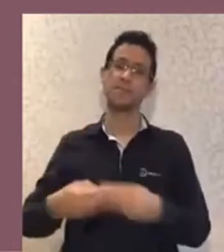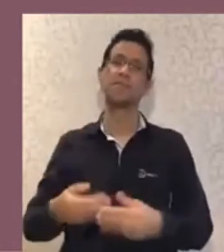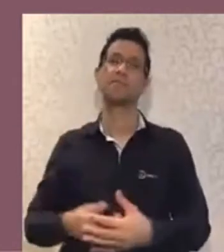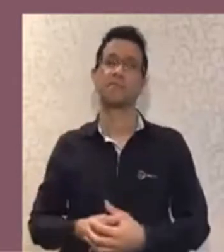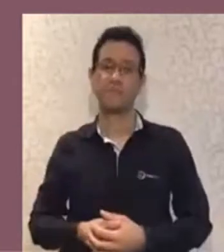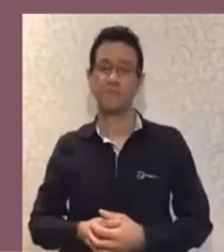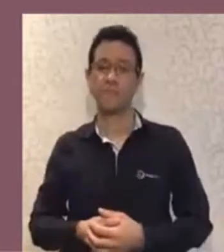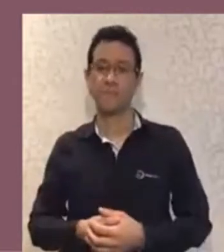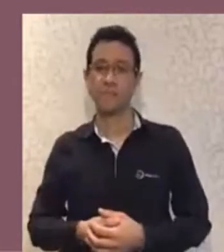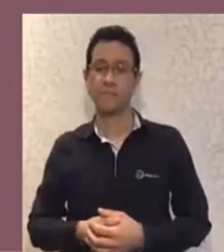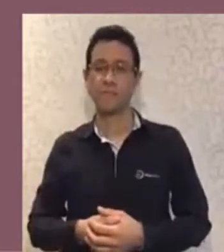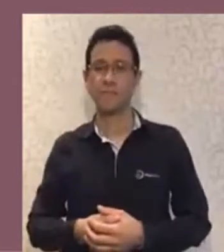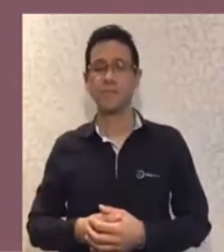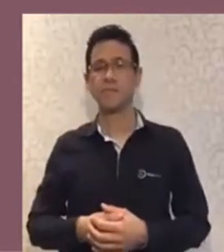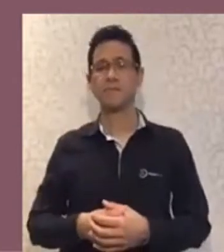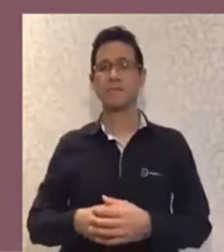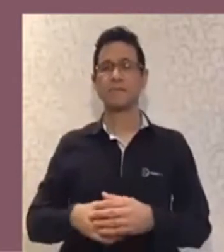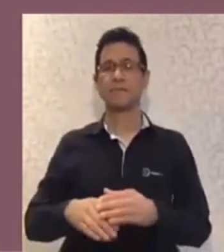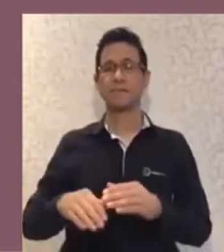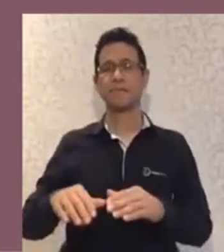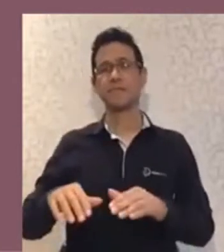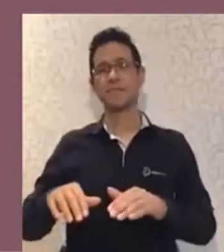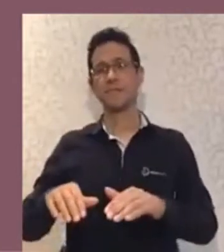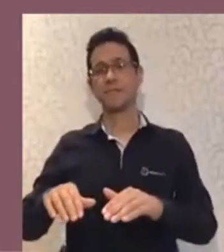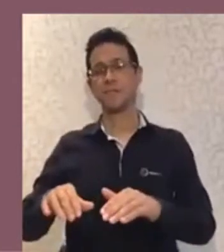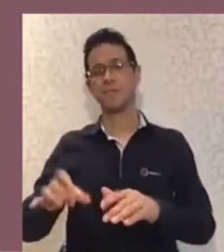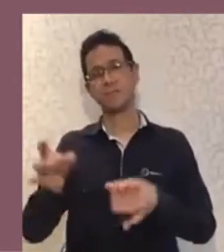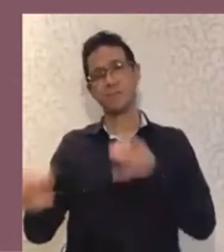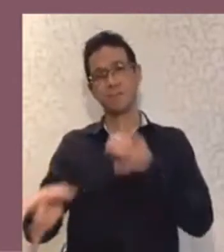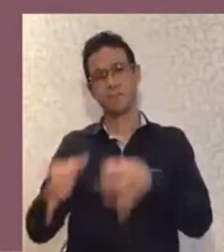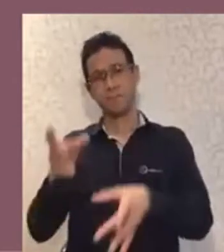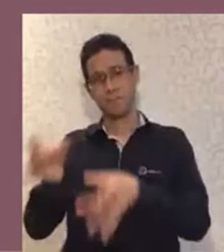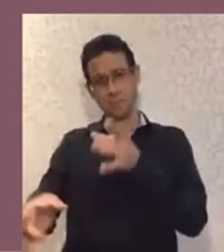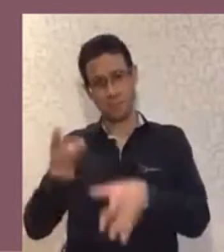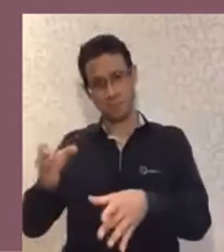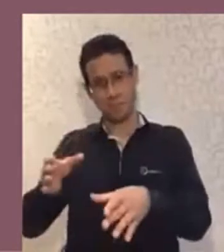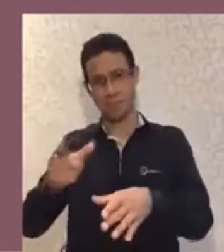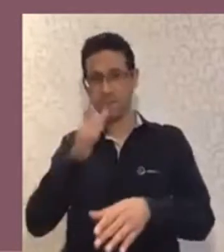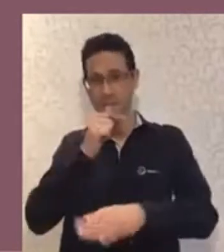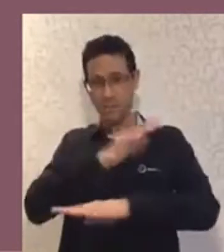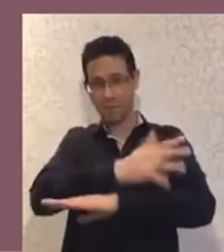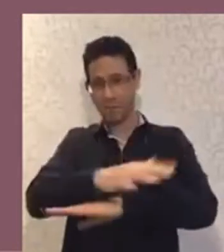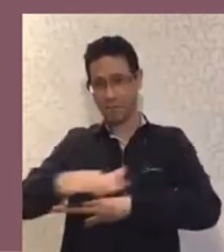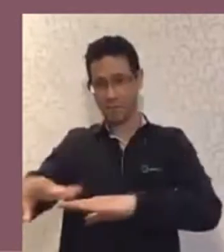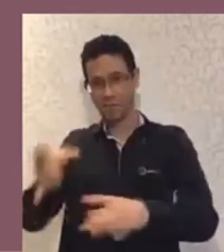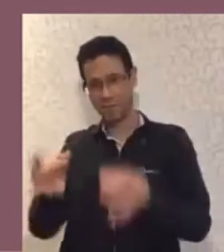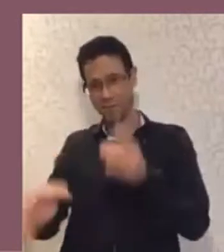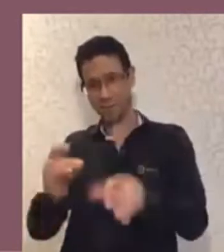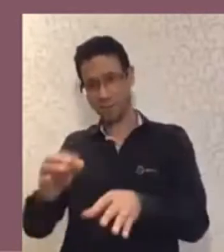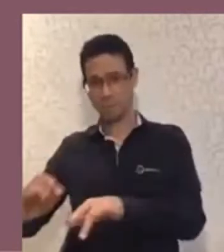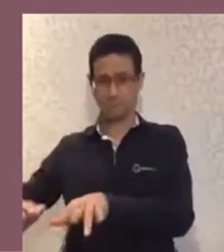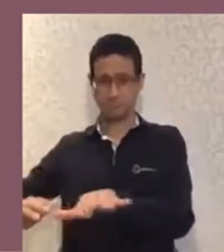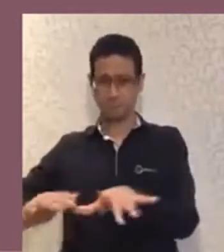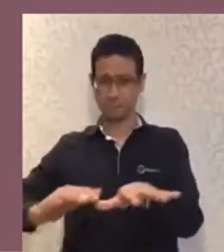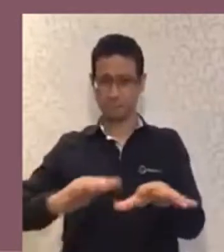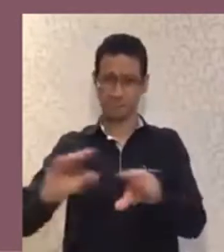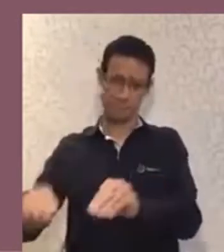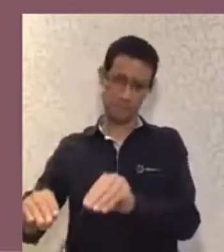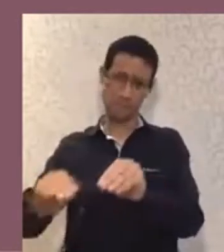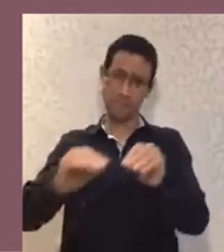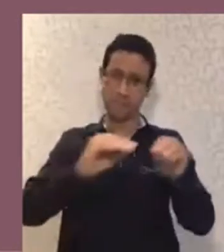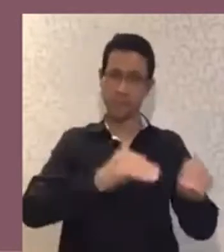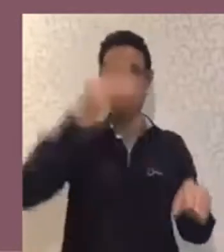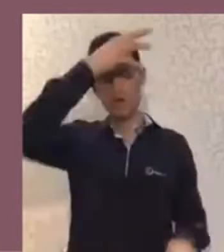recuam, né, saem do litoral brasileiro e vão em direção principalmente à Amazônia, que dificilmente os